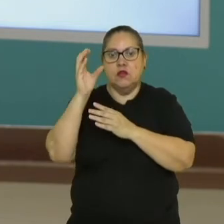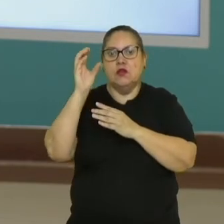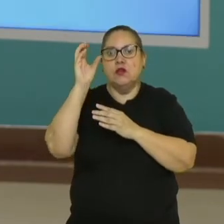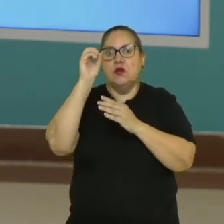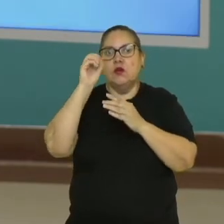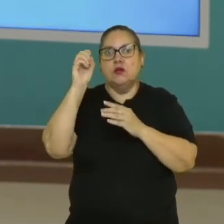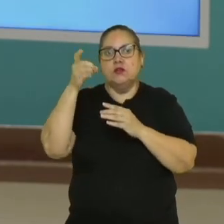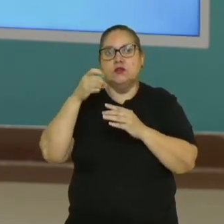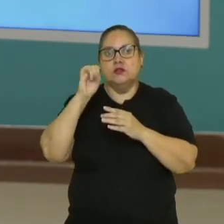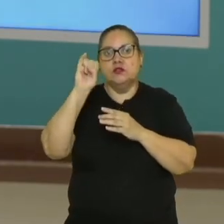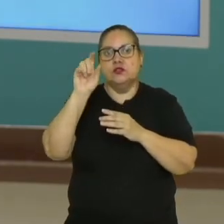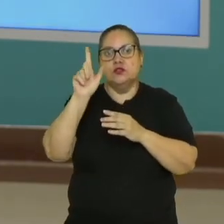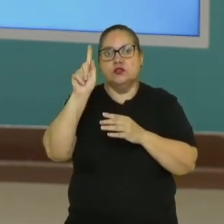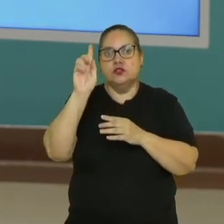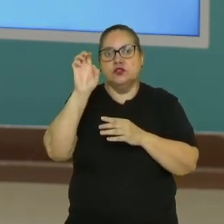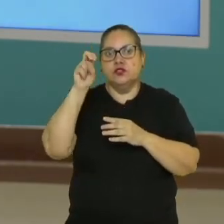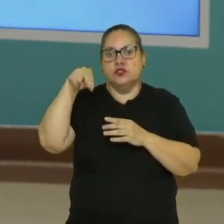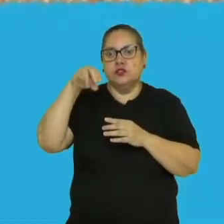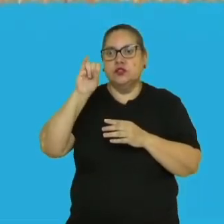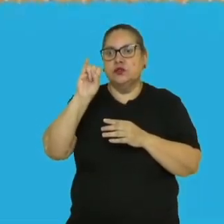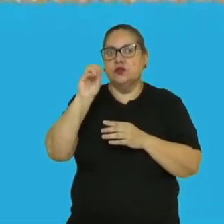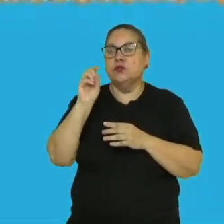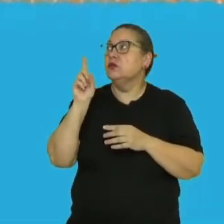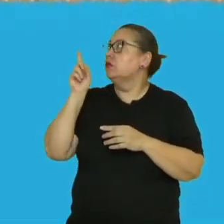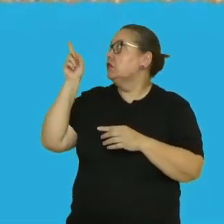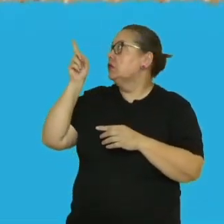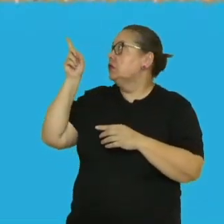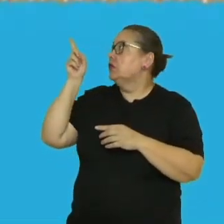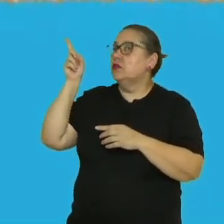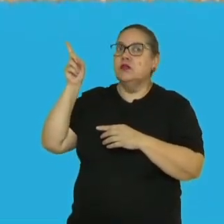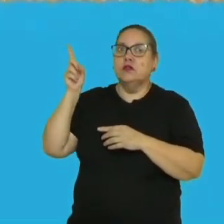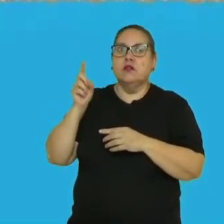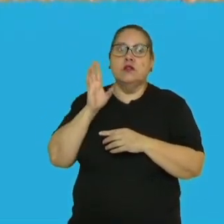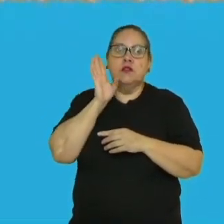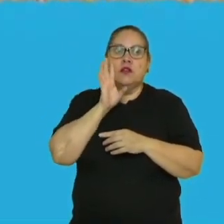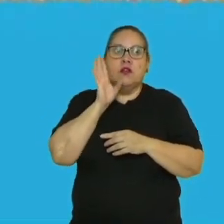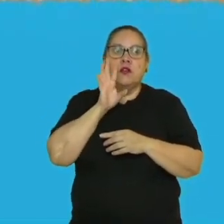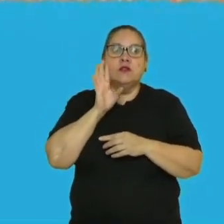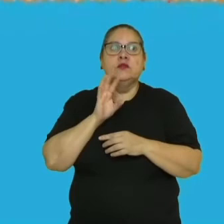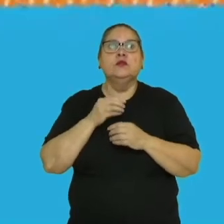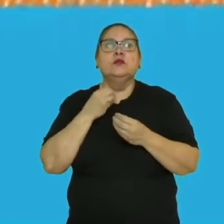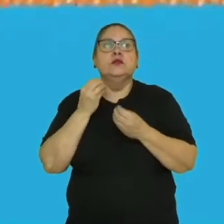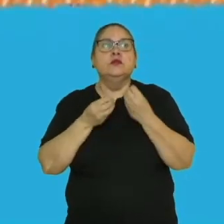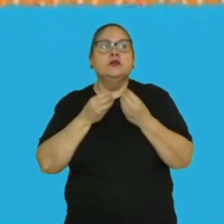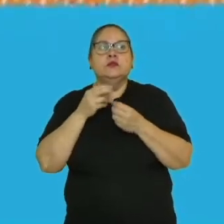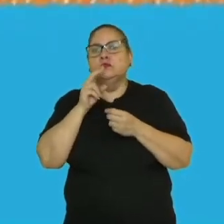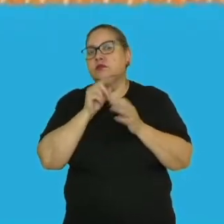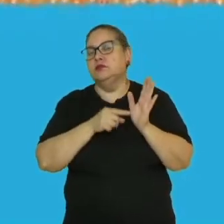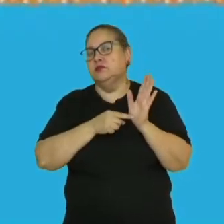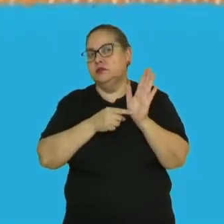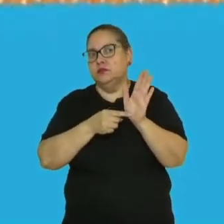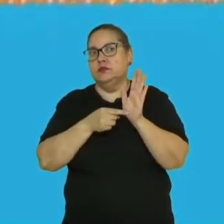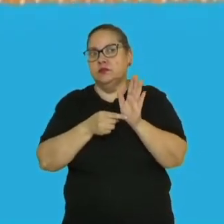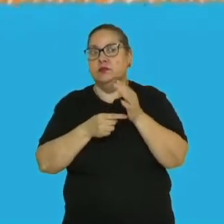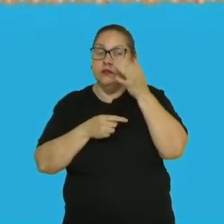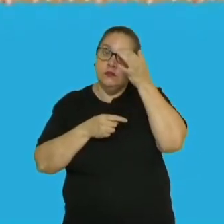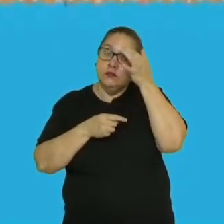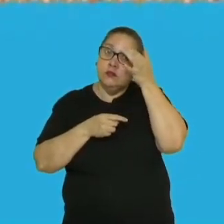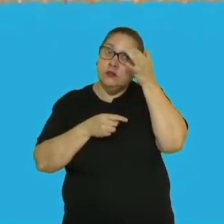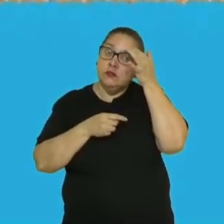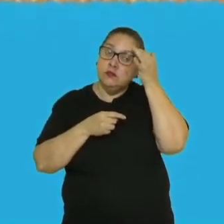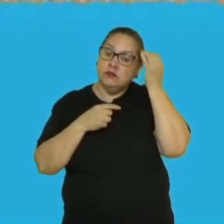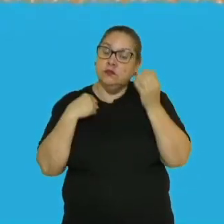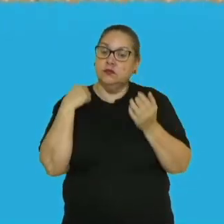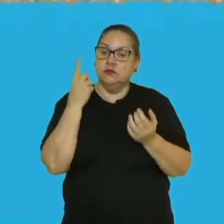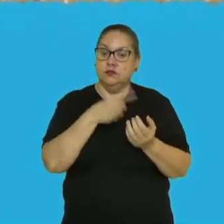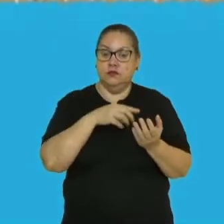atmosfera? Aqui a gente tem uma animação, olha que legal, representando a nossa